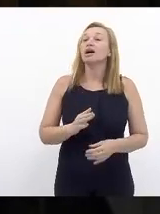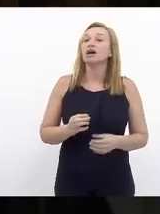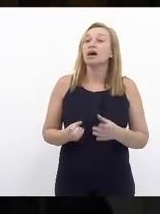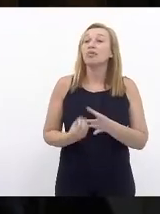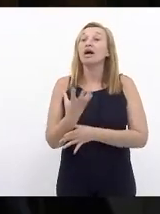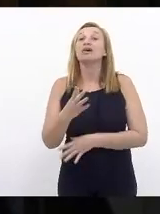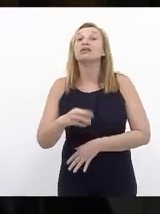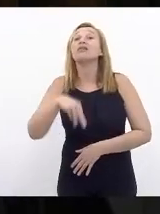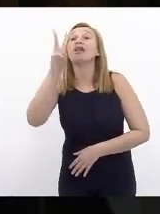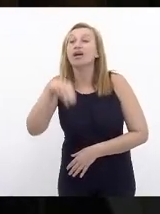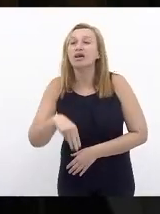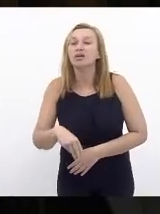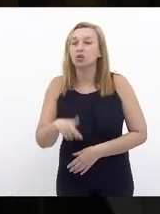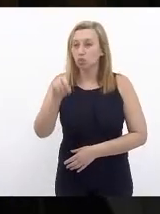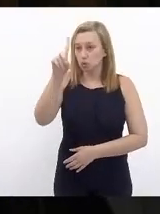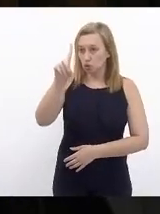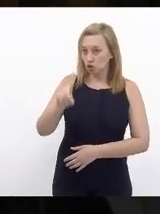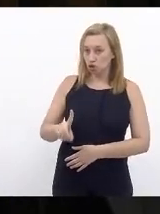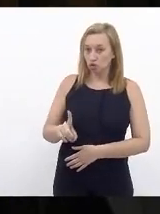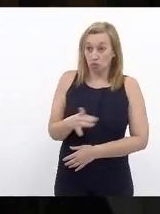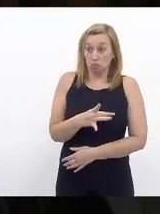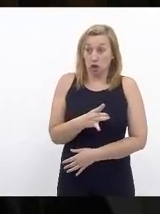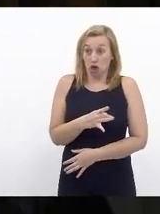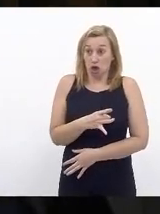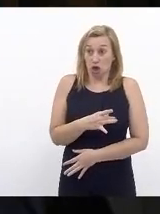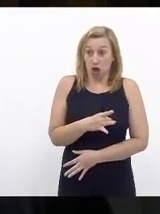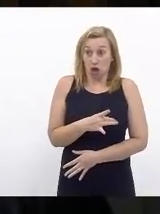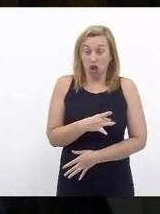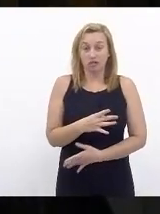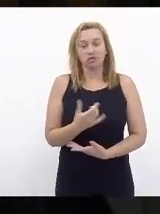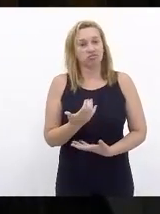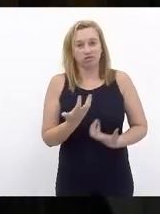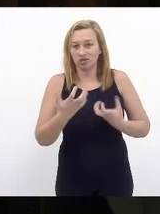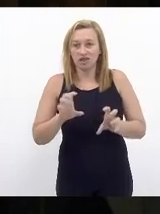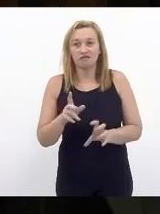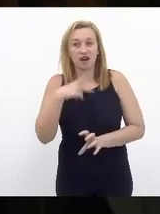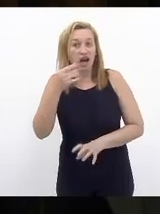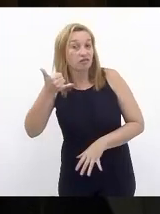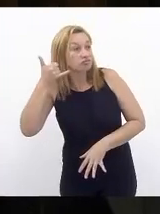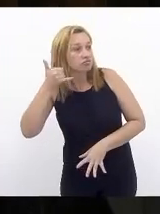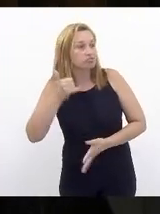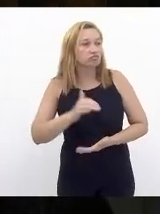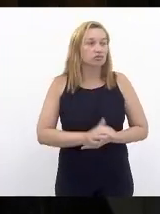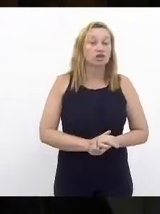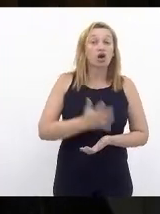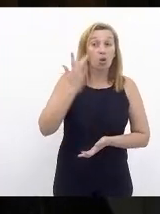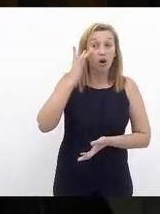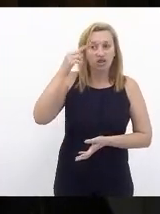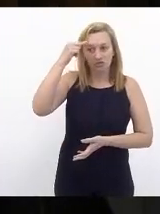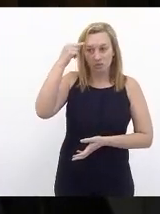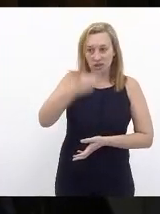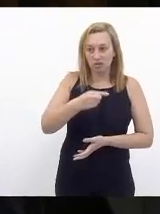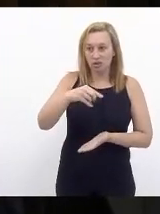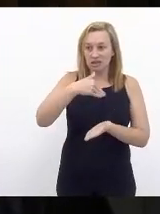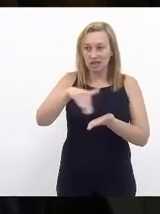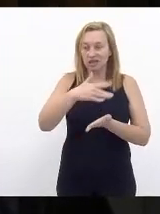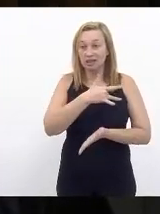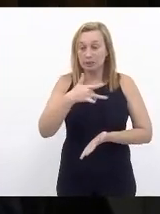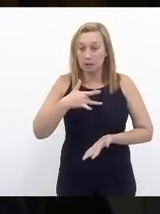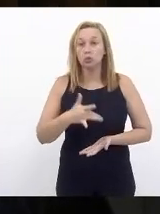quem? O diretor medroso que não quis falar comigo ao telefone. Deve ter sido ordem do secretário de